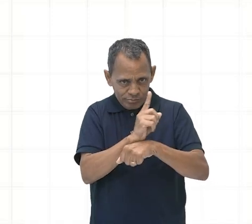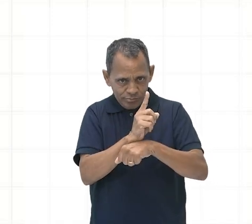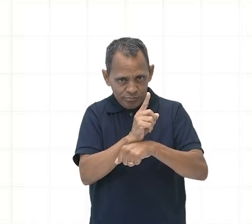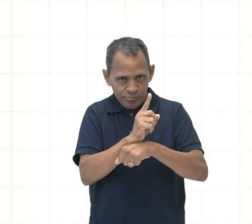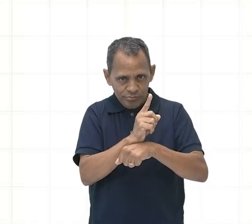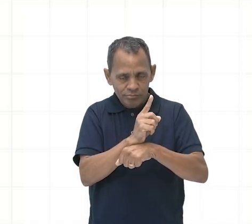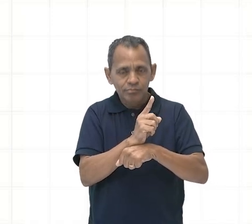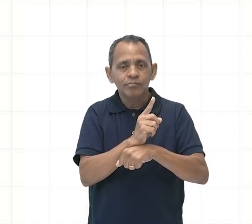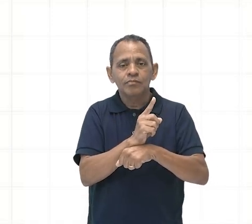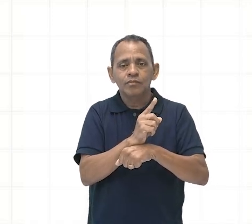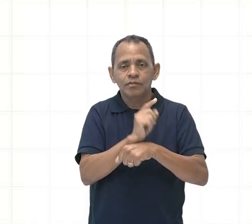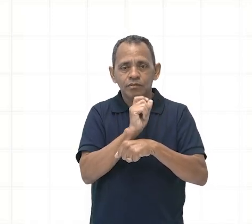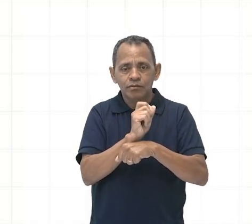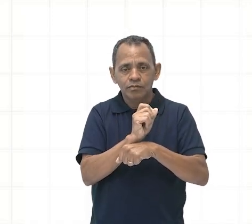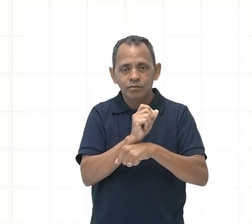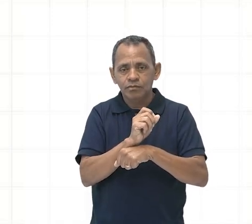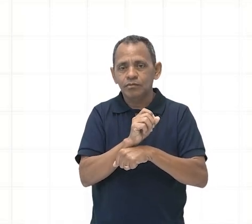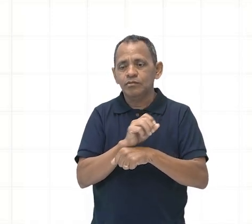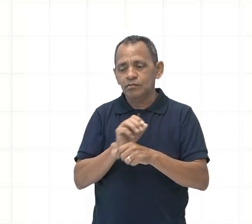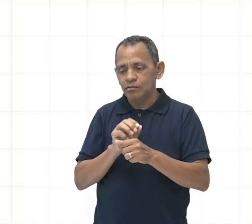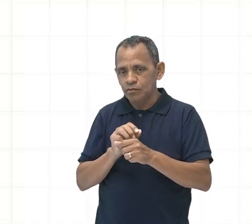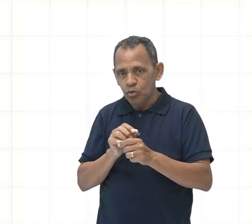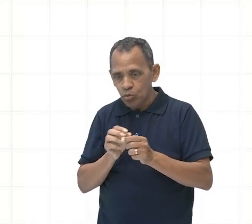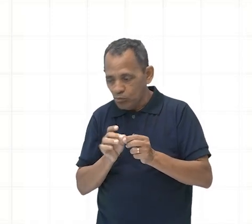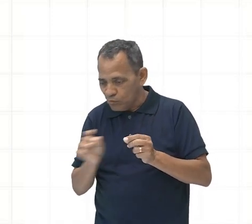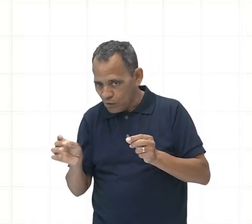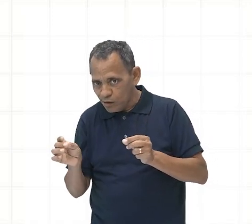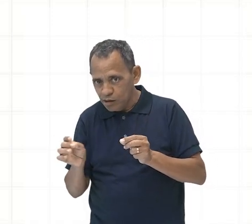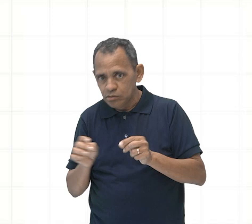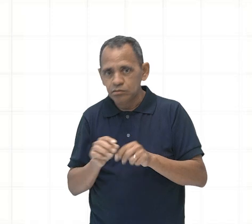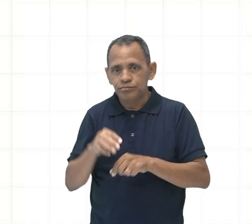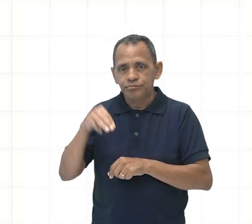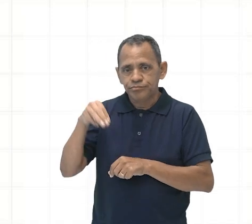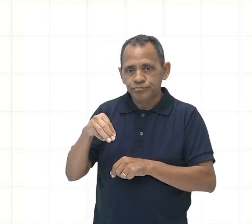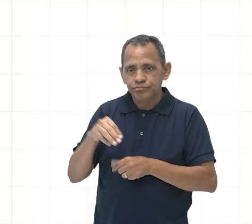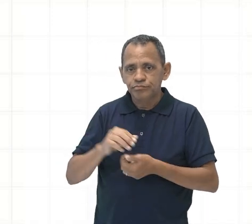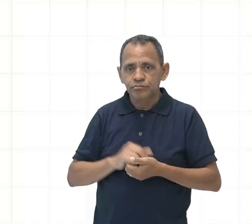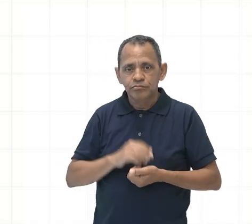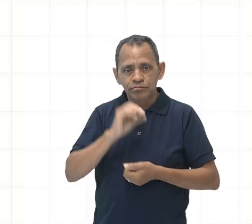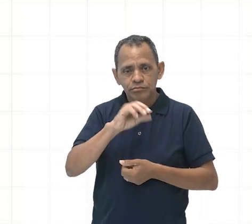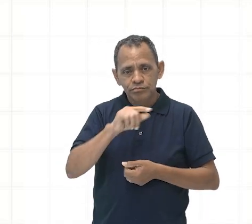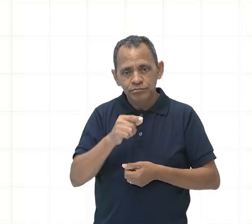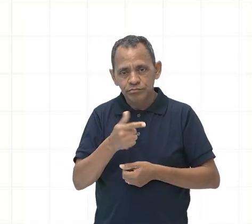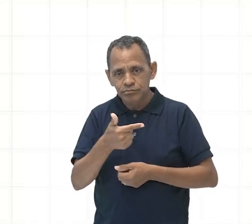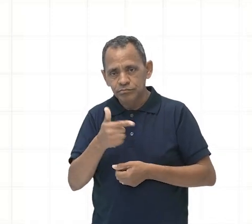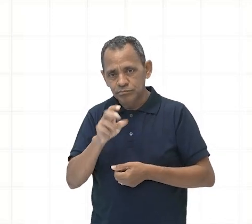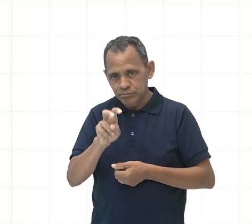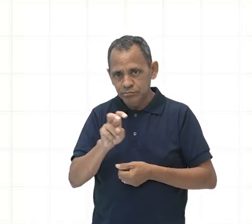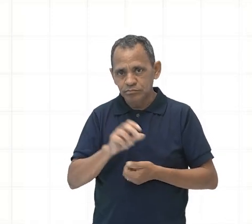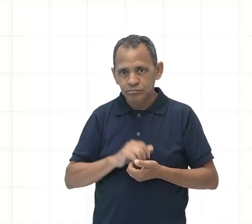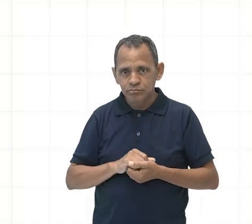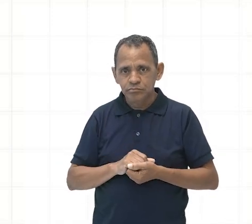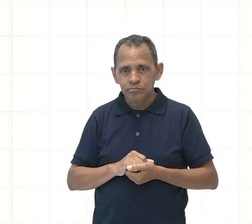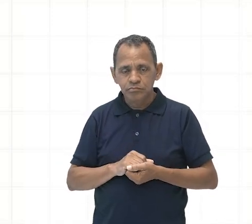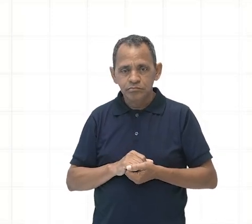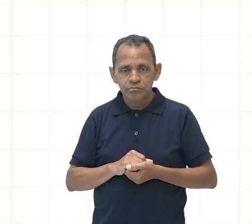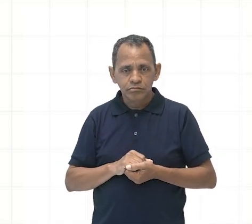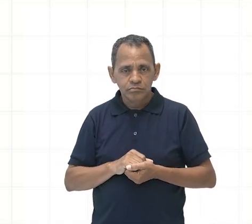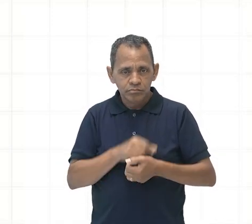minuto. Então, como 0,25 está em hora, eu vou tirar a parte inteira, que é 1